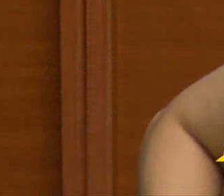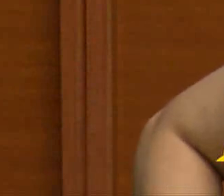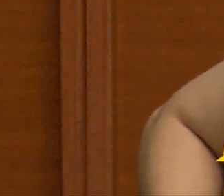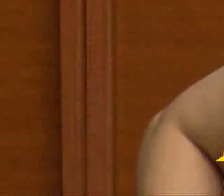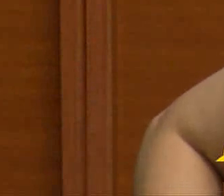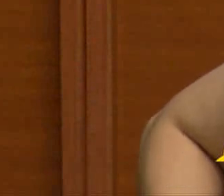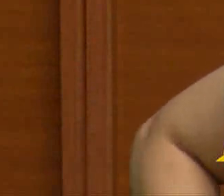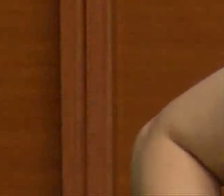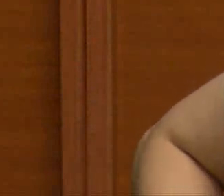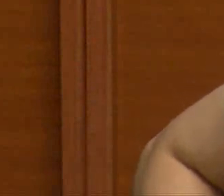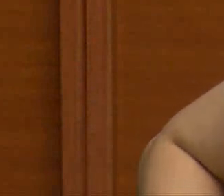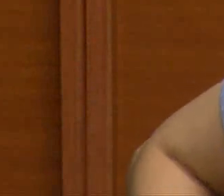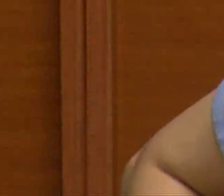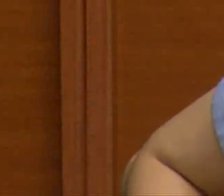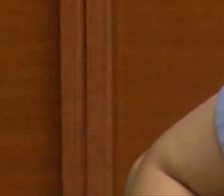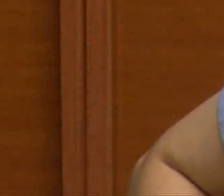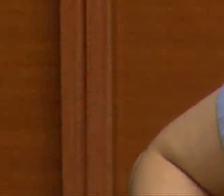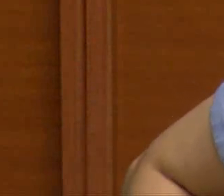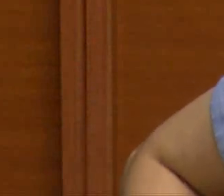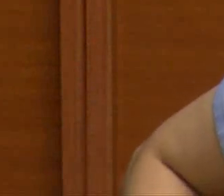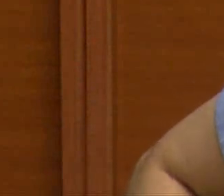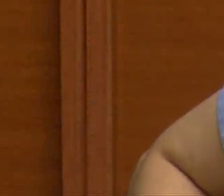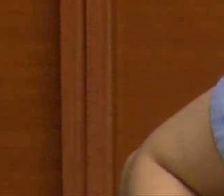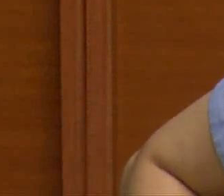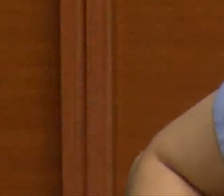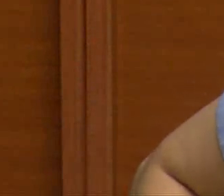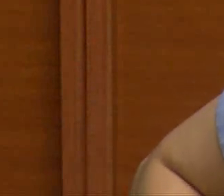Pa pa pa para pa pa pa.